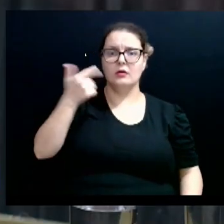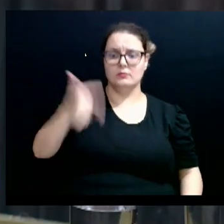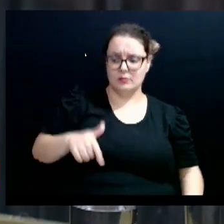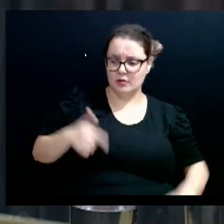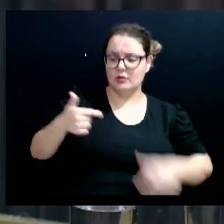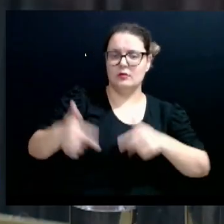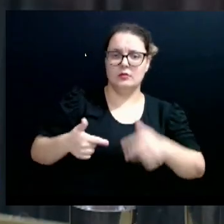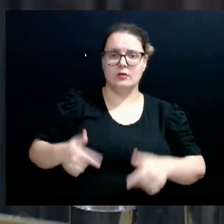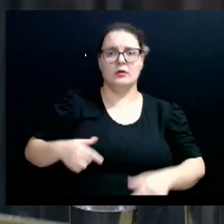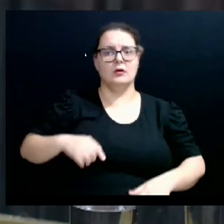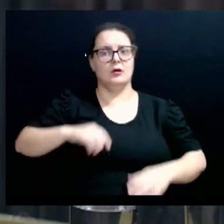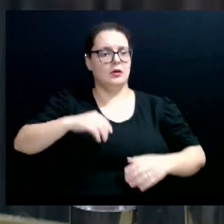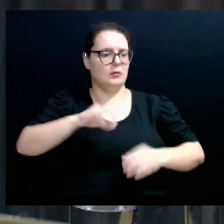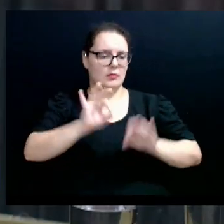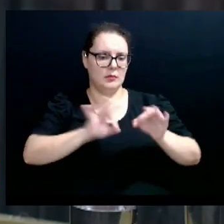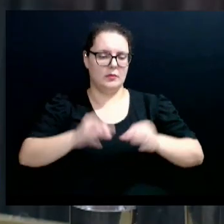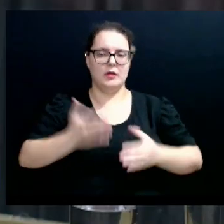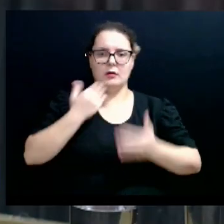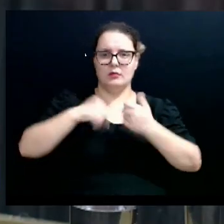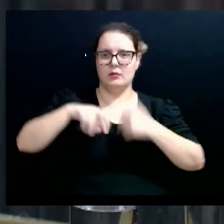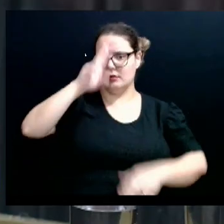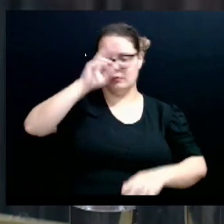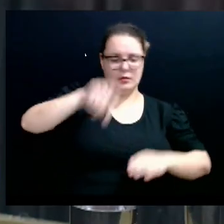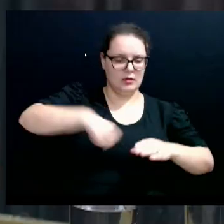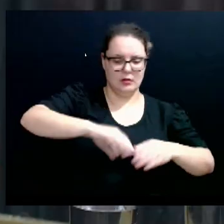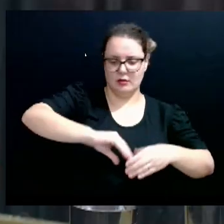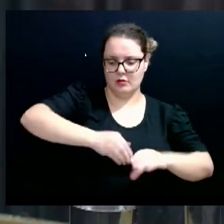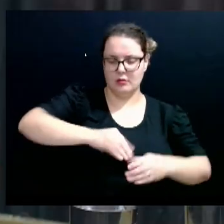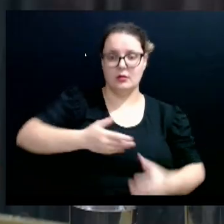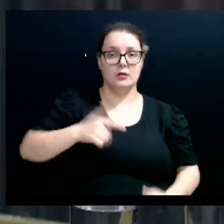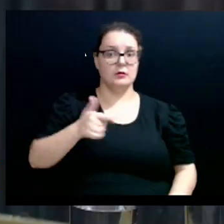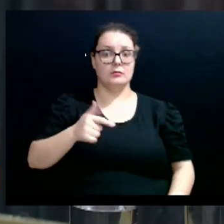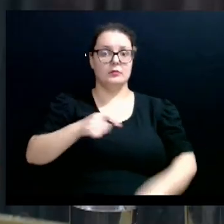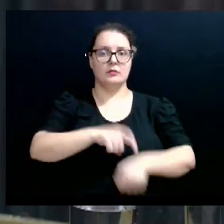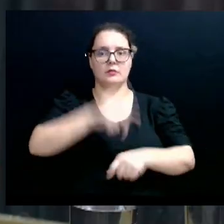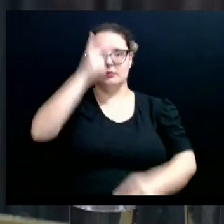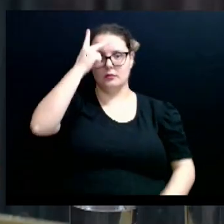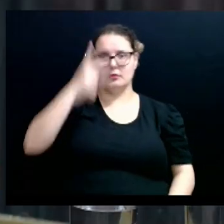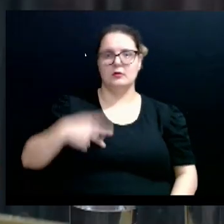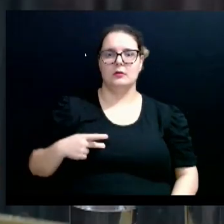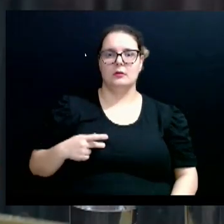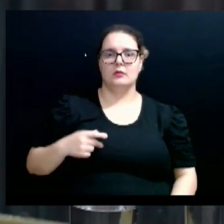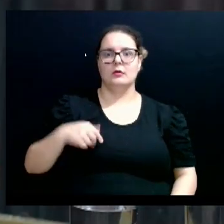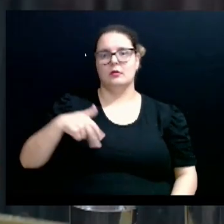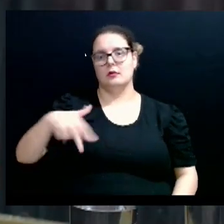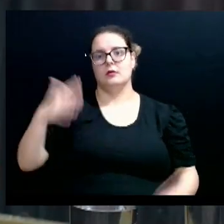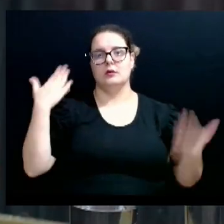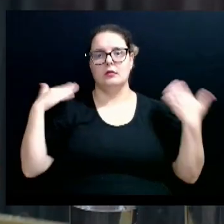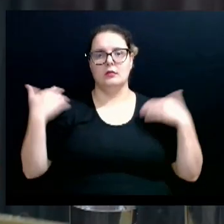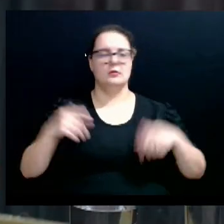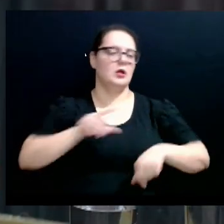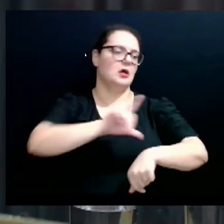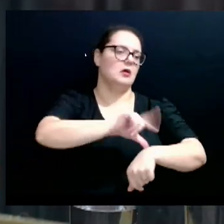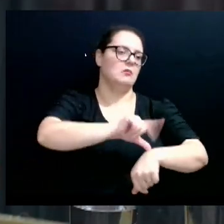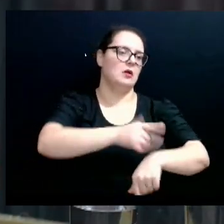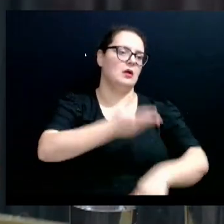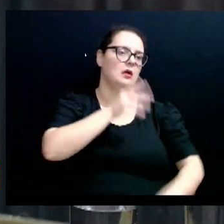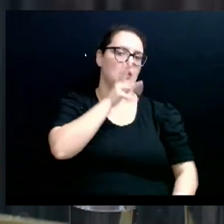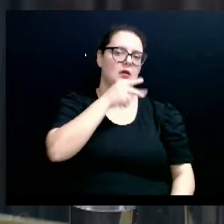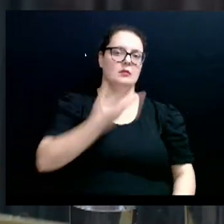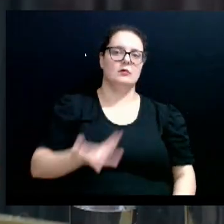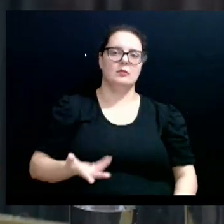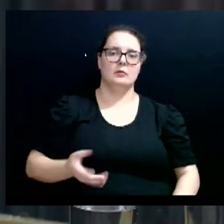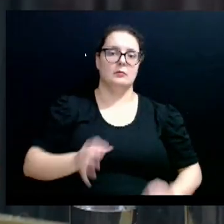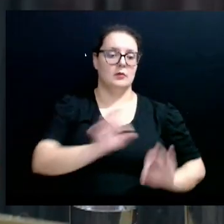louça, ou não sei o quê, e não tem o tempo dela. E aí vai sair para passear, mas você demora para se arrumar, é porque ela arruma Aham. todo mundo,